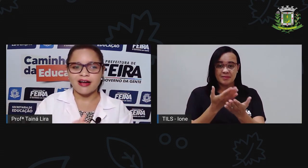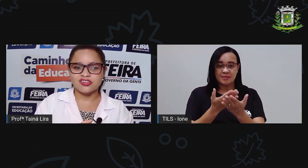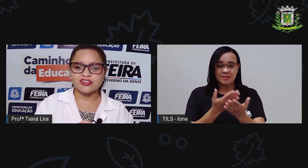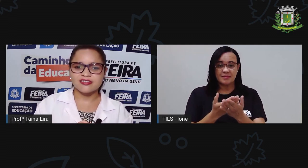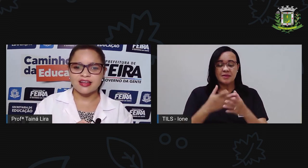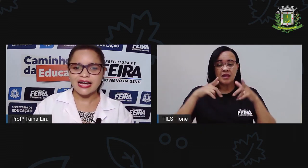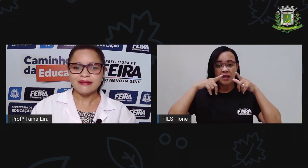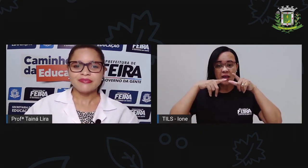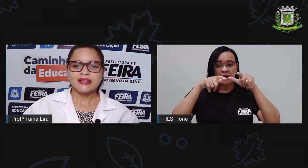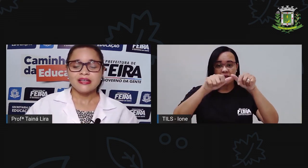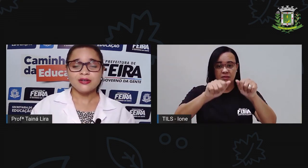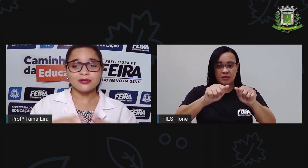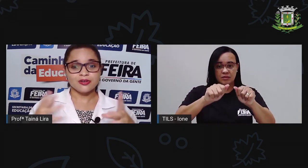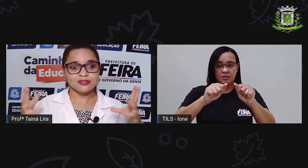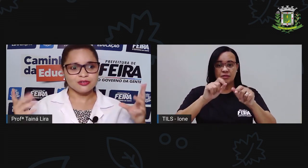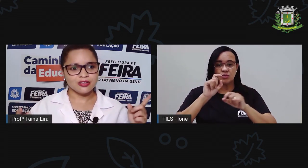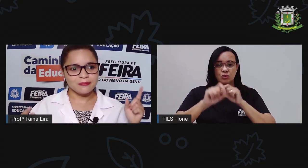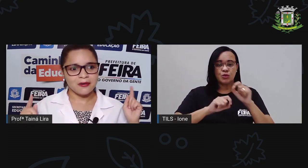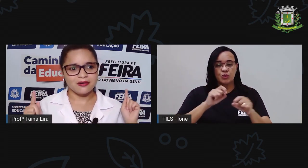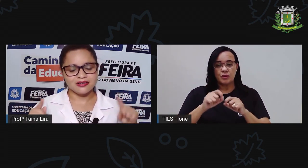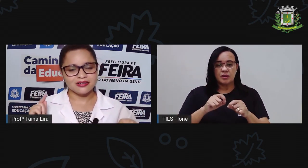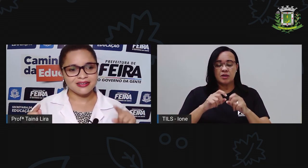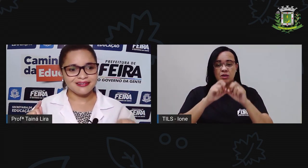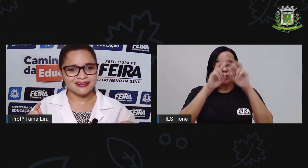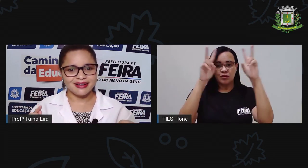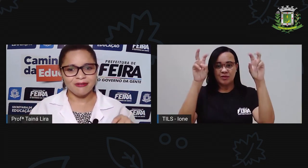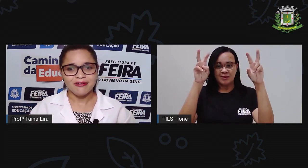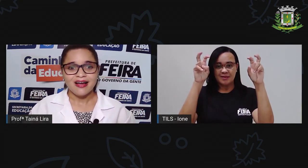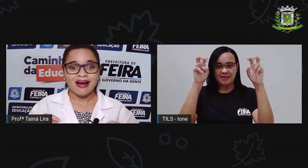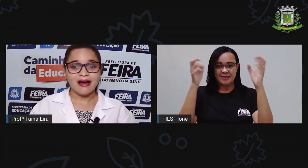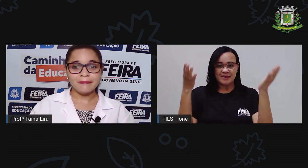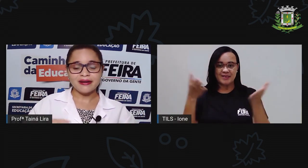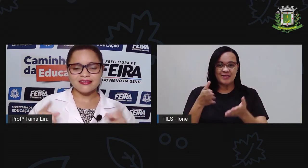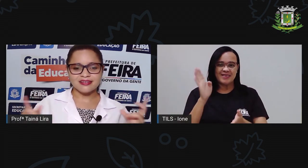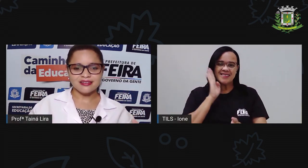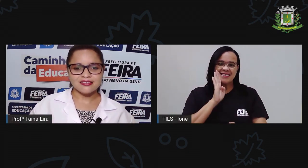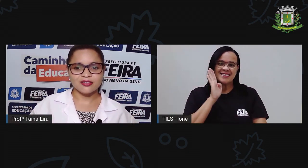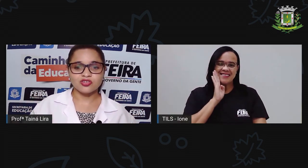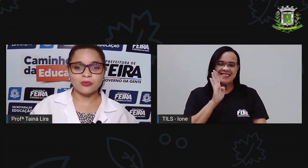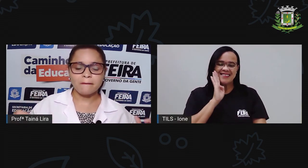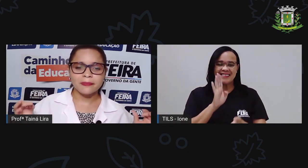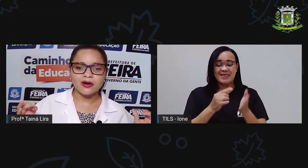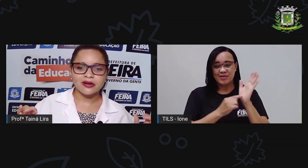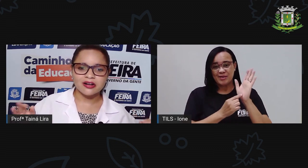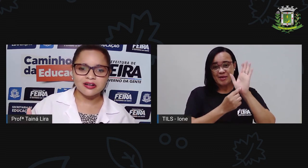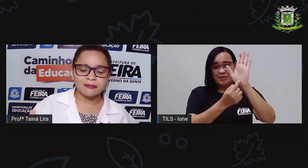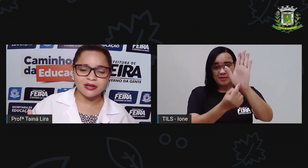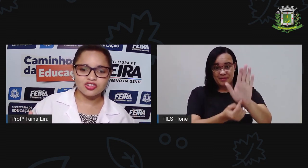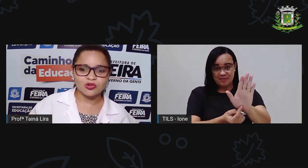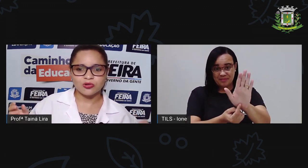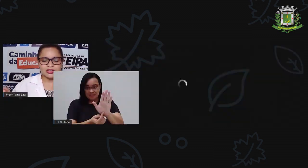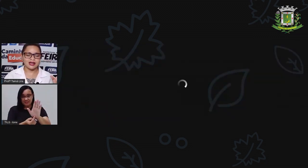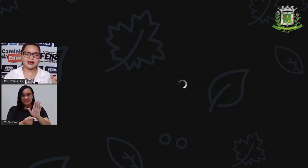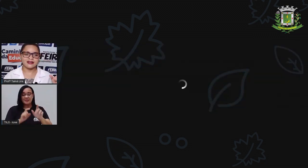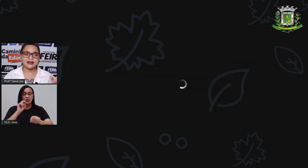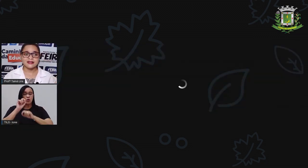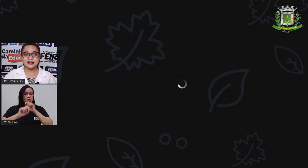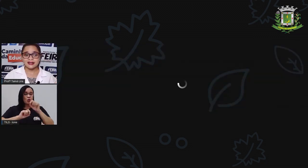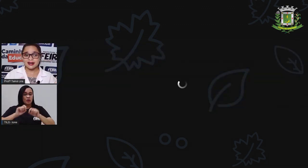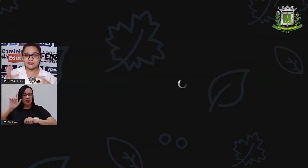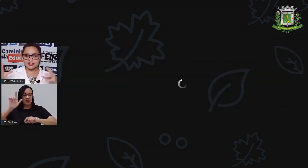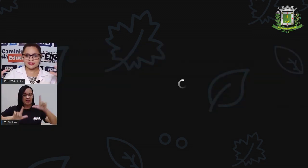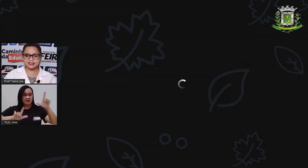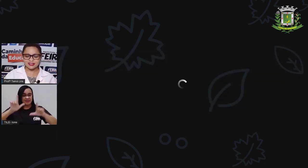linguagens, tá? E o nosso tema, olha que legal, a apresentação de um programa de culinária,